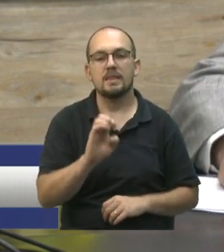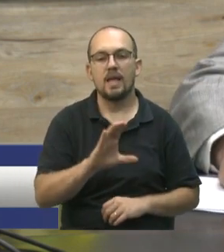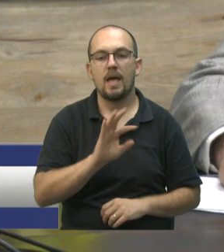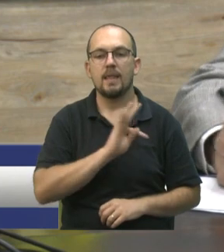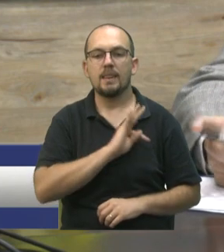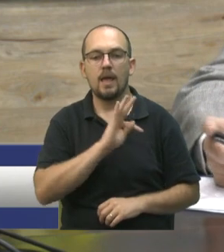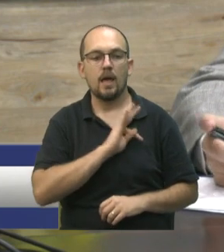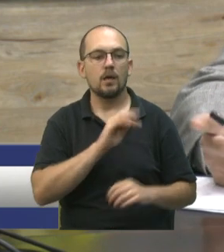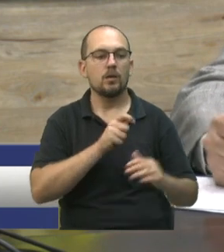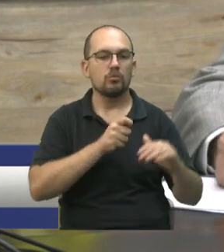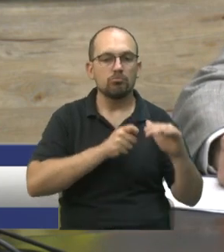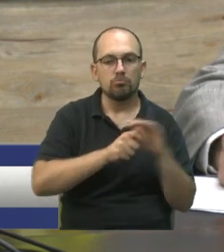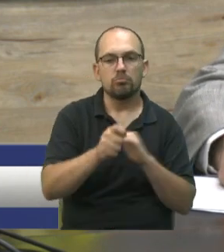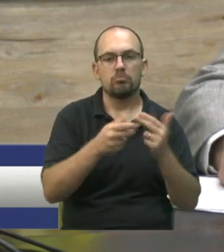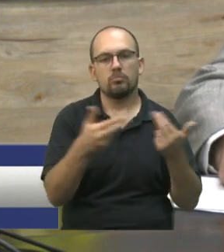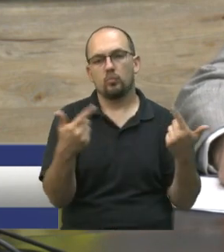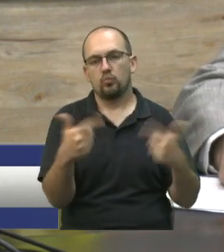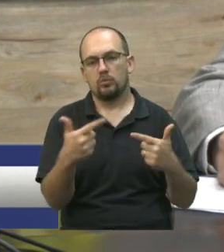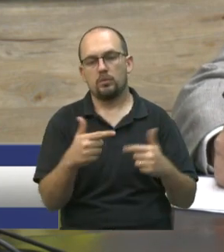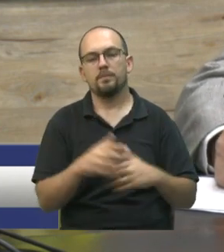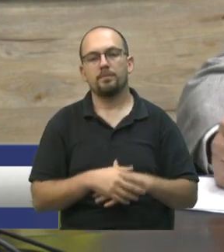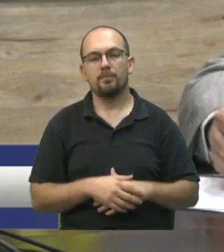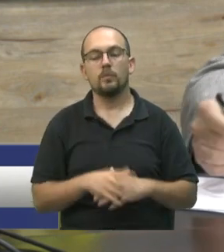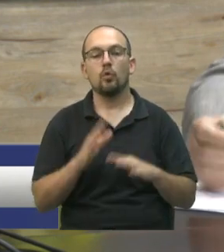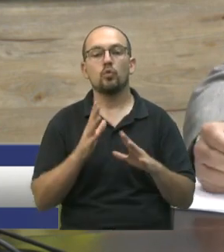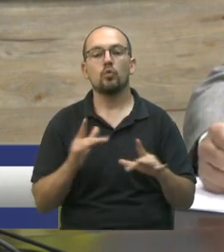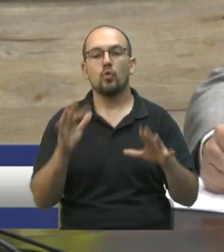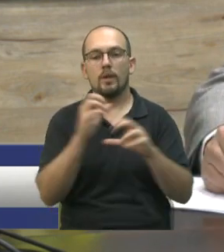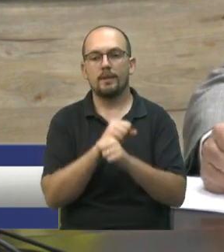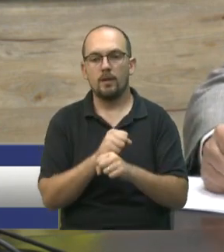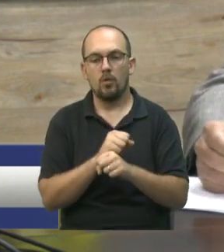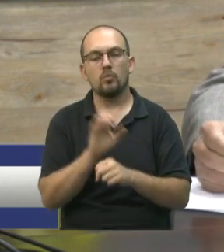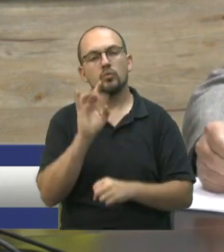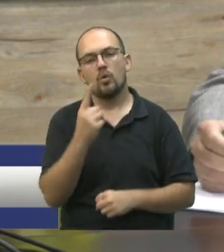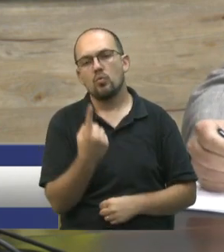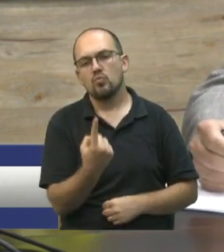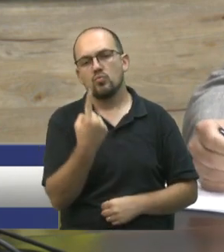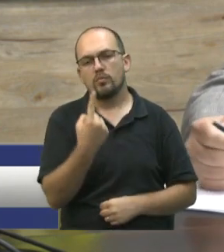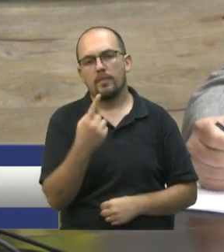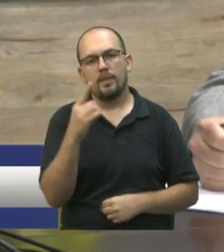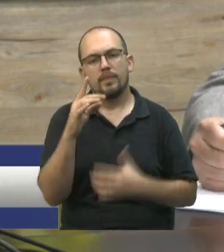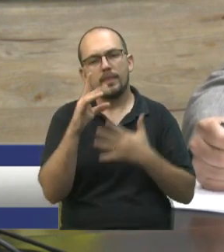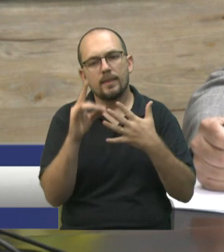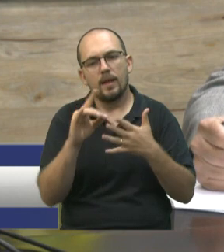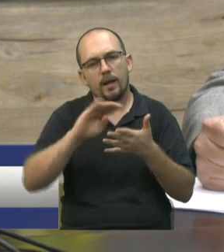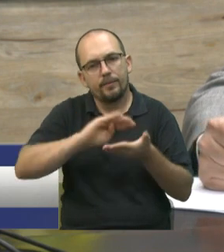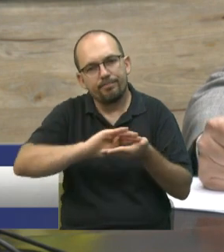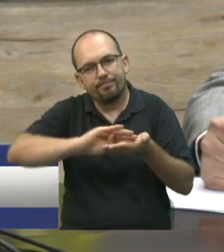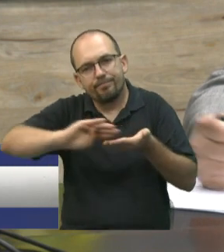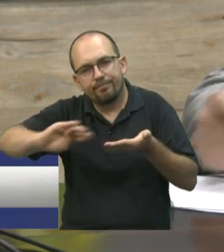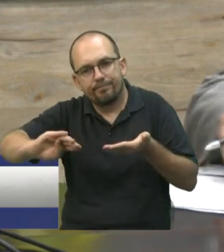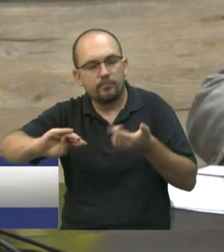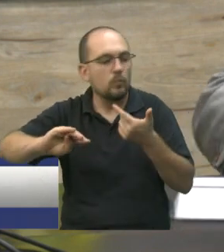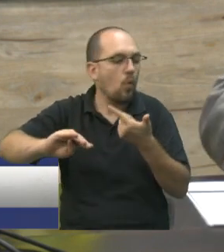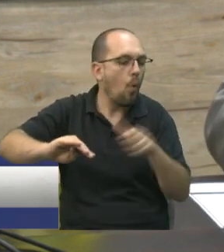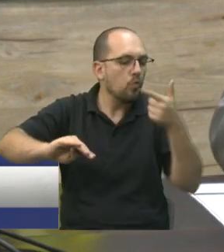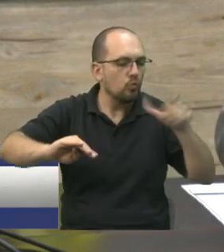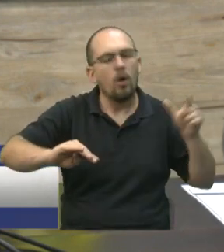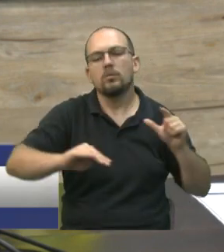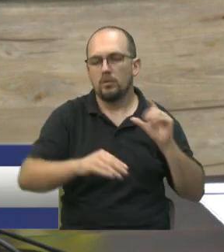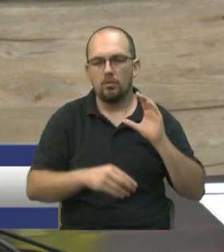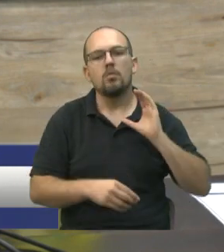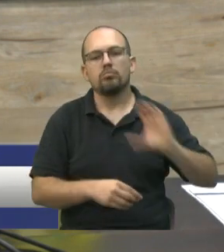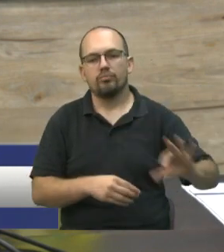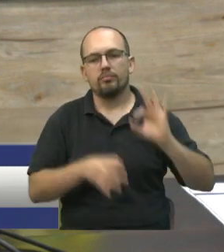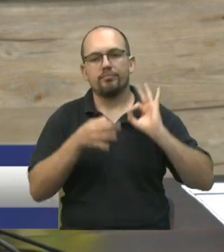esse investimento. Então, do total, somente esse detalhe que foi deixado de lado. O restante foi tudo apresentado